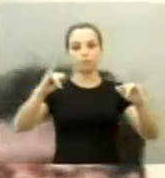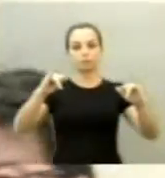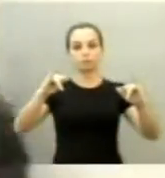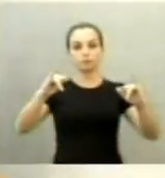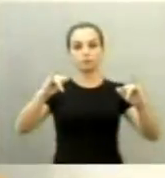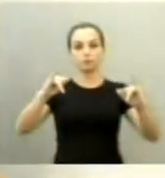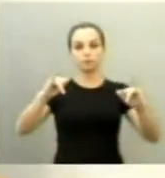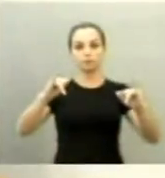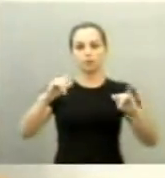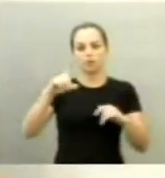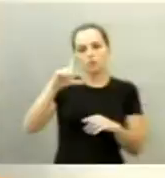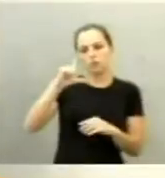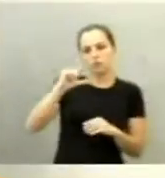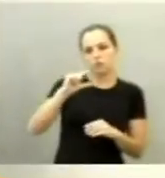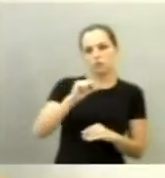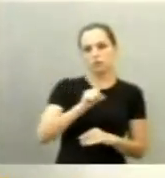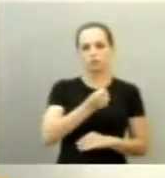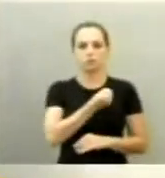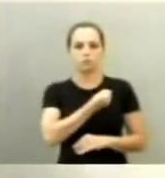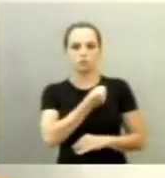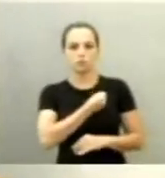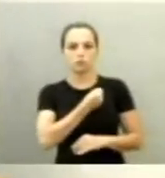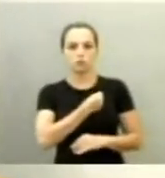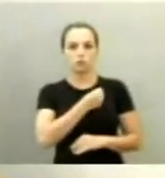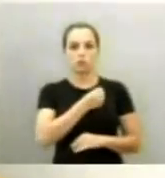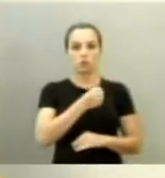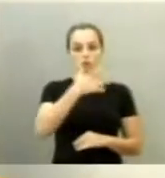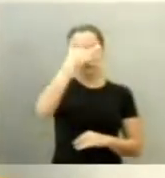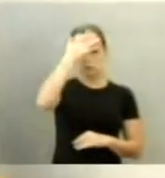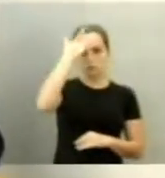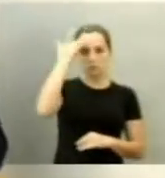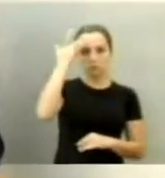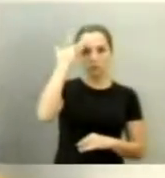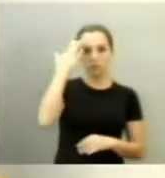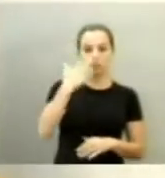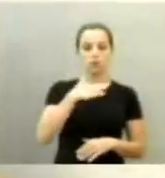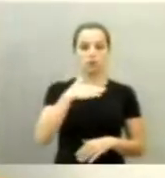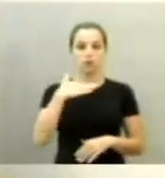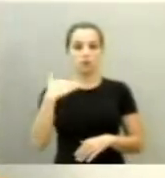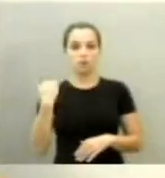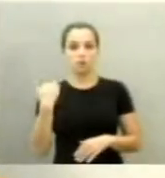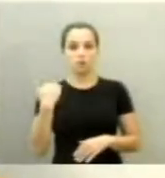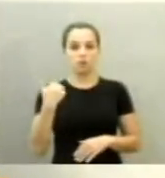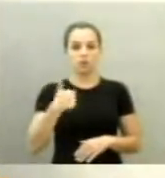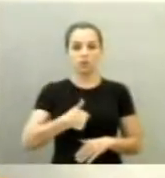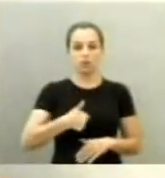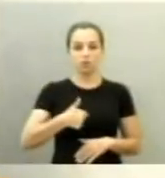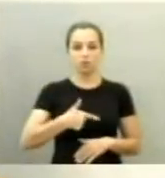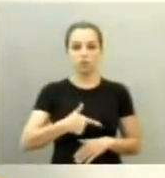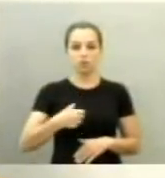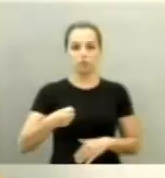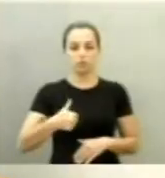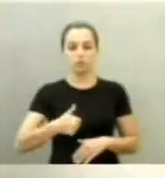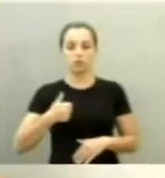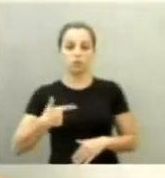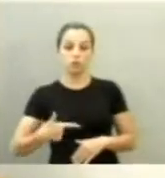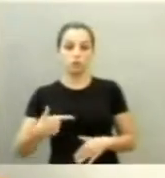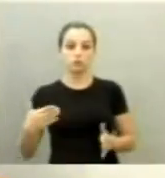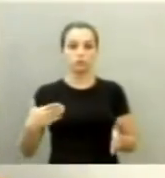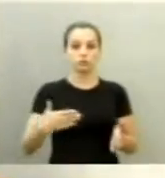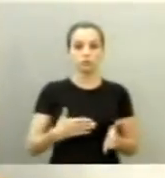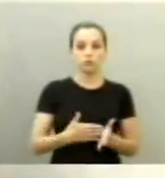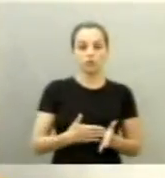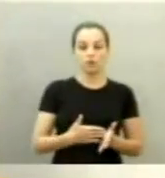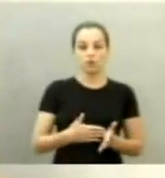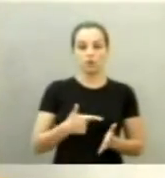a redução do número de vítimas, né, de 2012 para 2013, a queda que houve nos números de